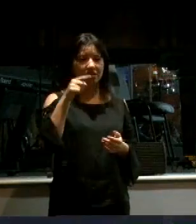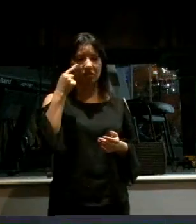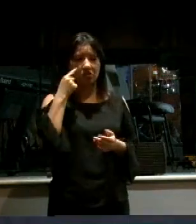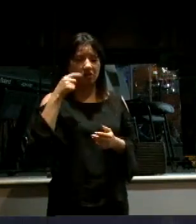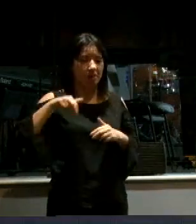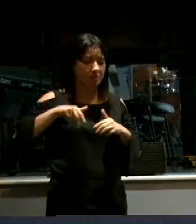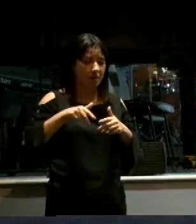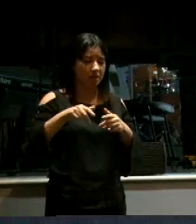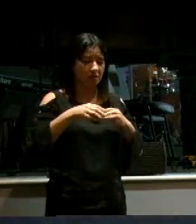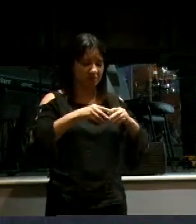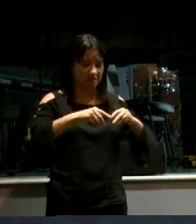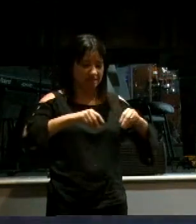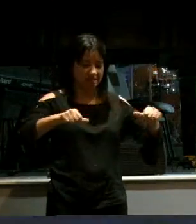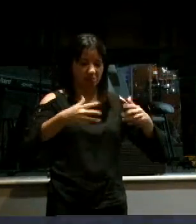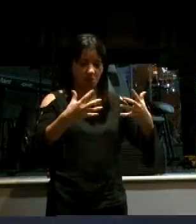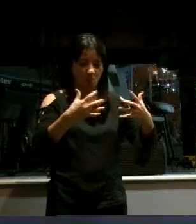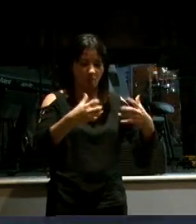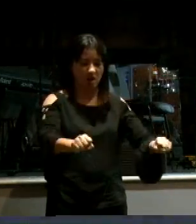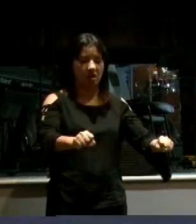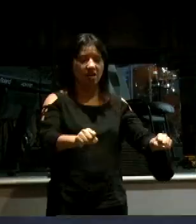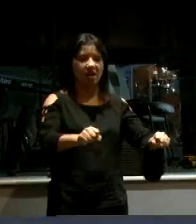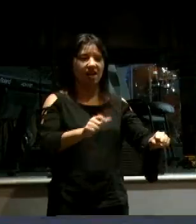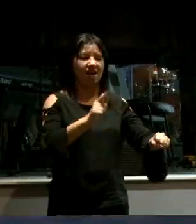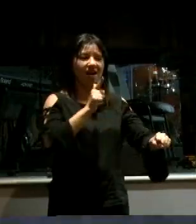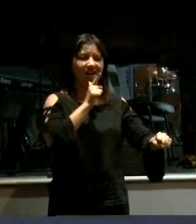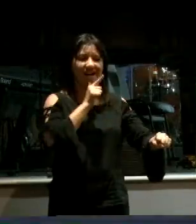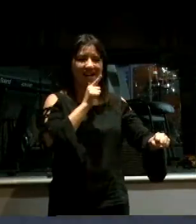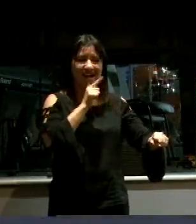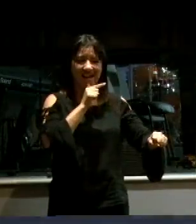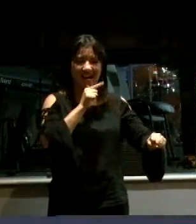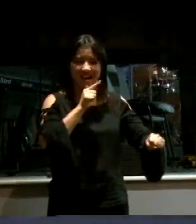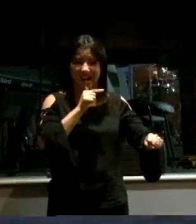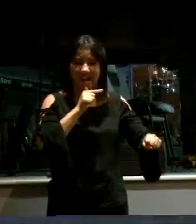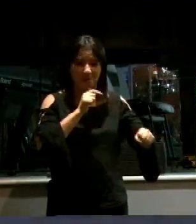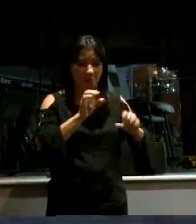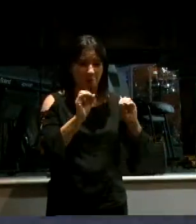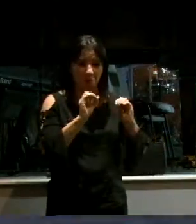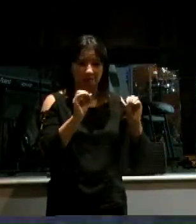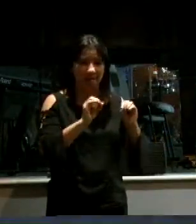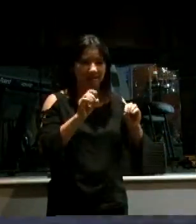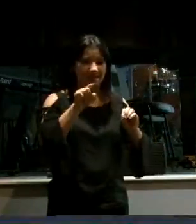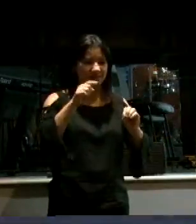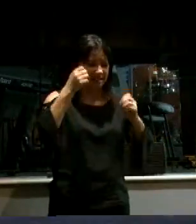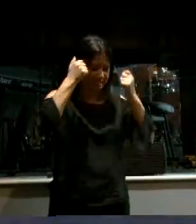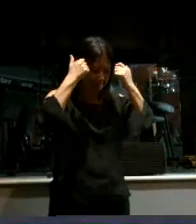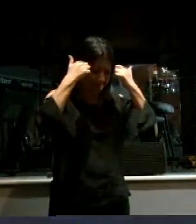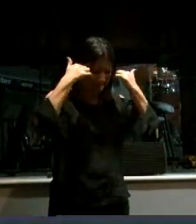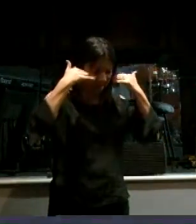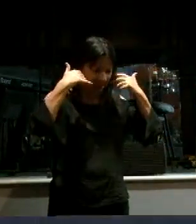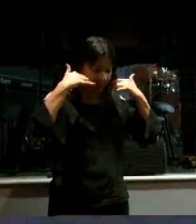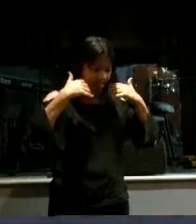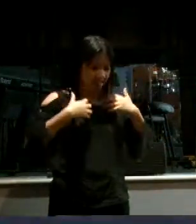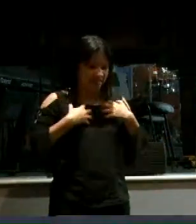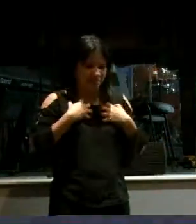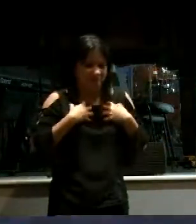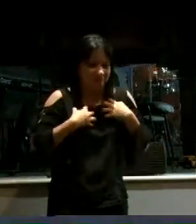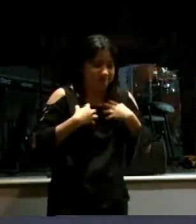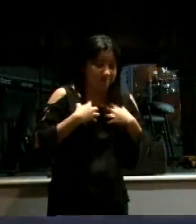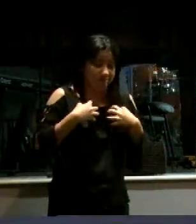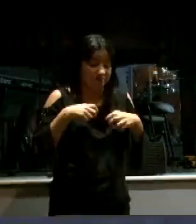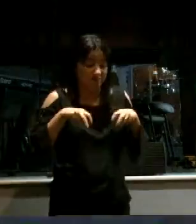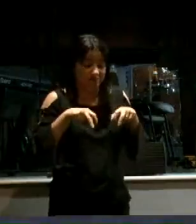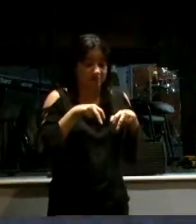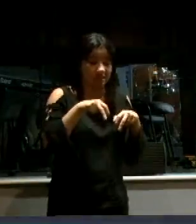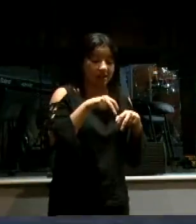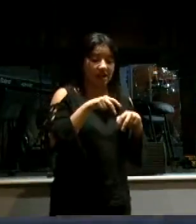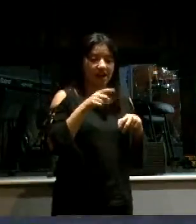A água acabando nos cantis. Quando eles veem aquele corpo de água, a esperança renovou